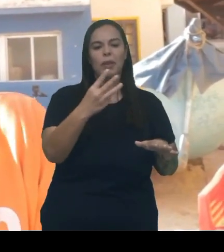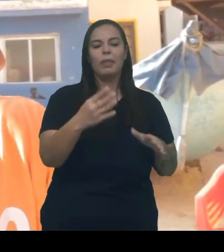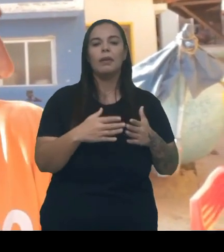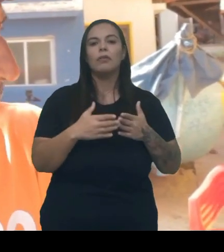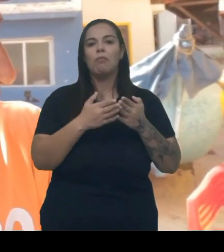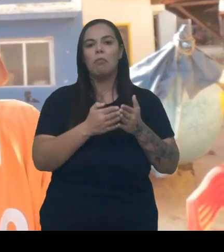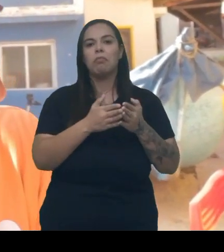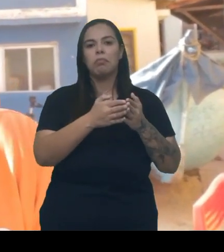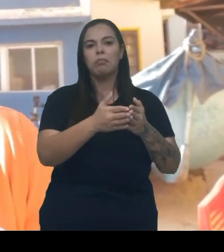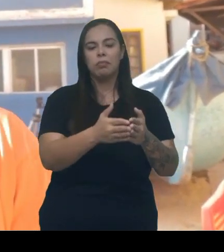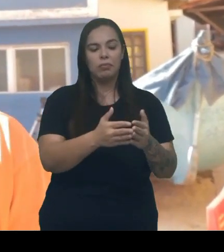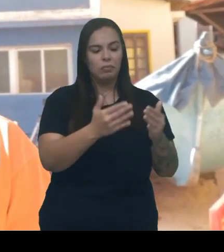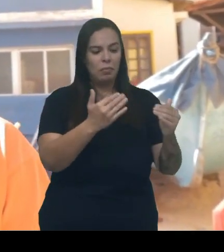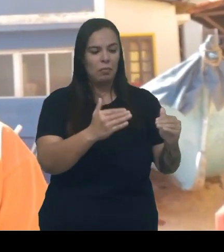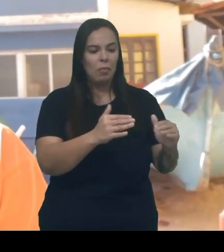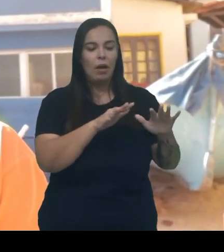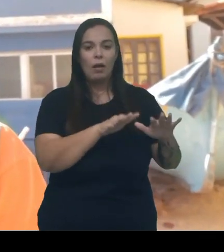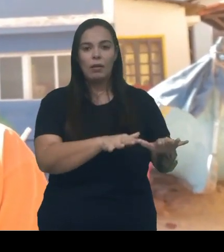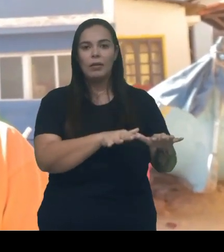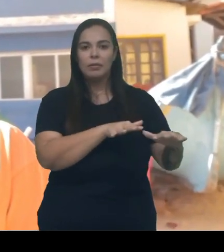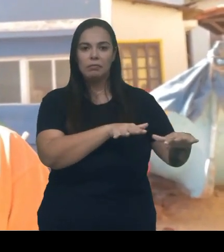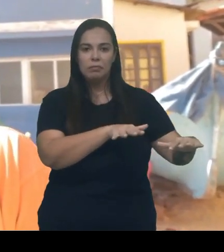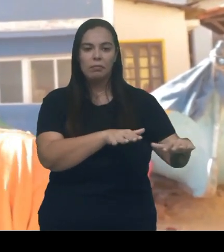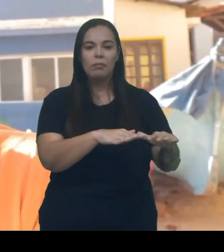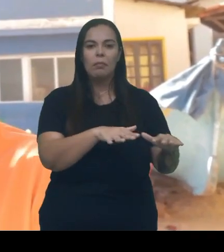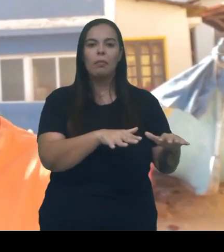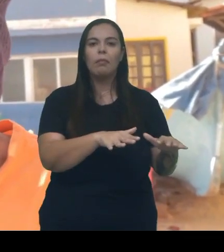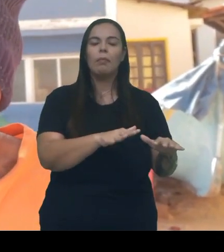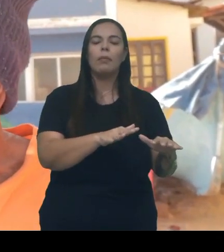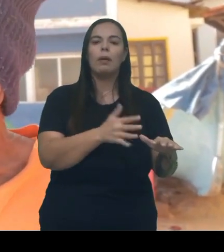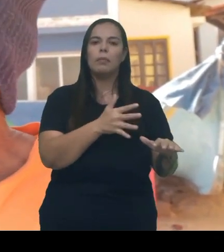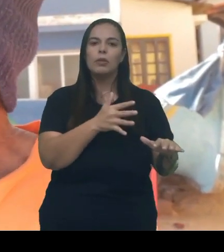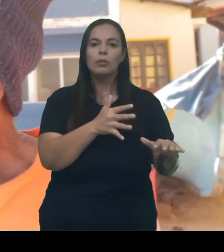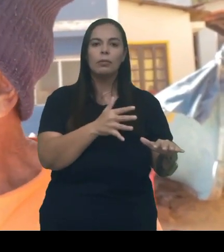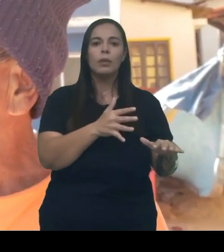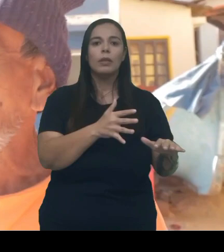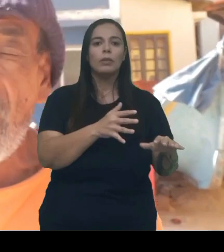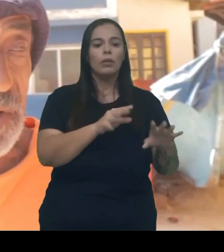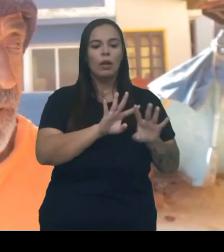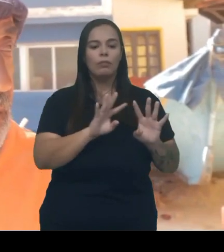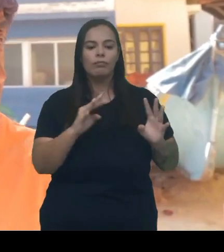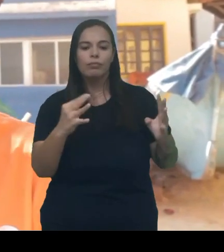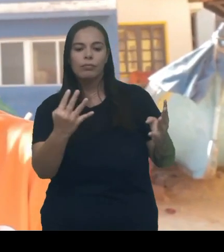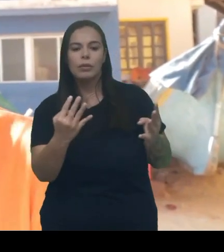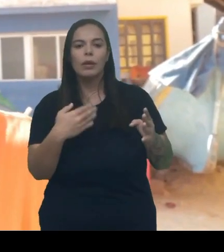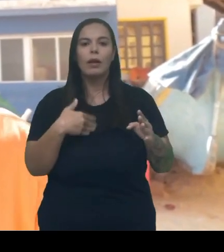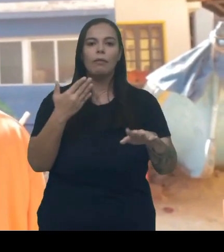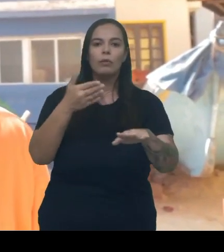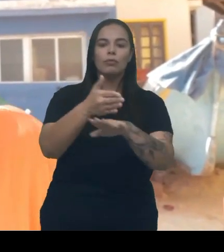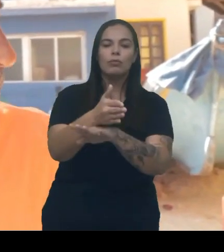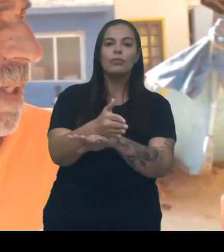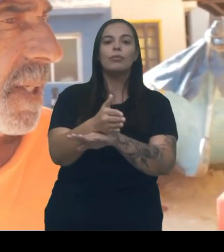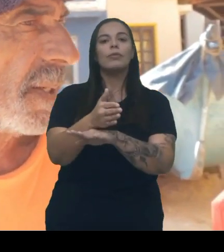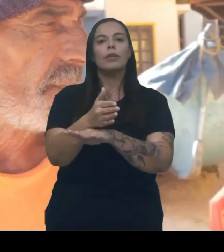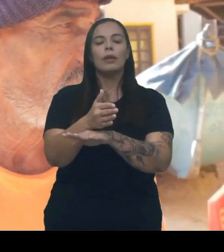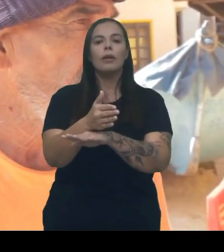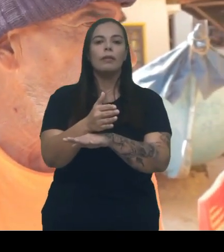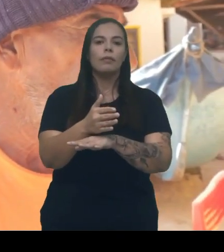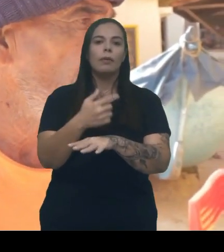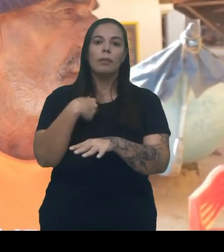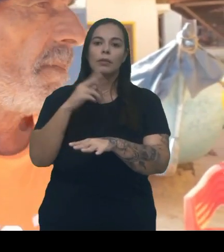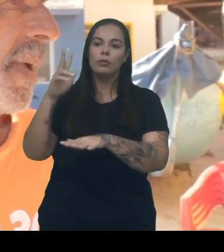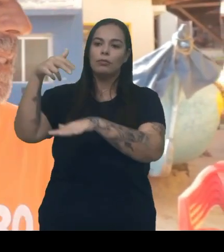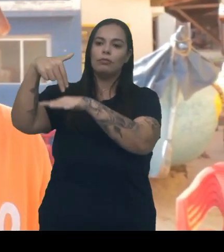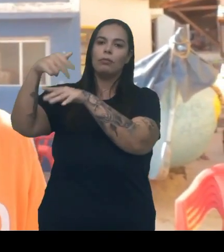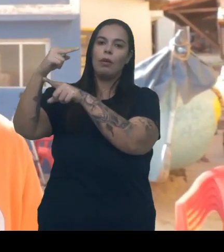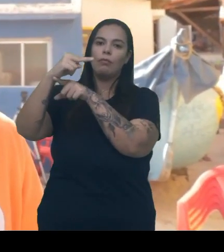3 mais para baixo, mais para lá, que às vezes ela passava aqui, um cercava, atravessava, outro cercava lá, tá